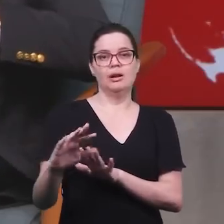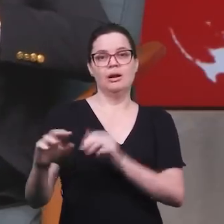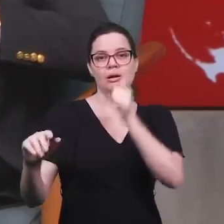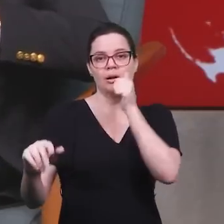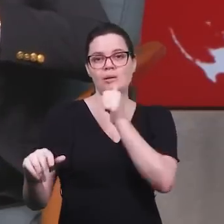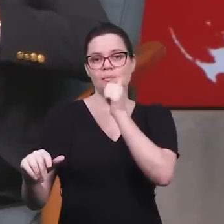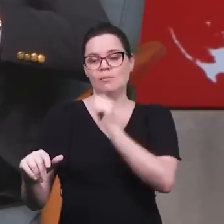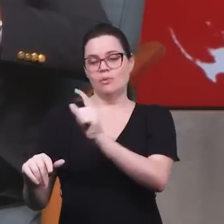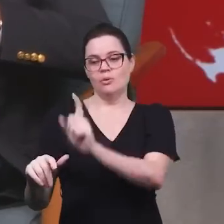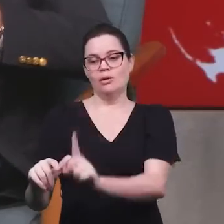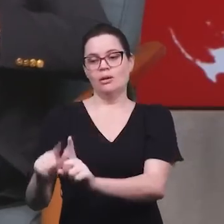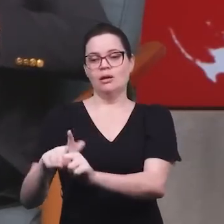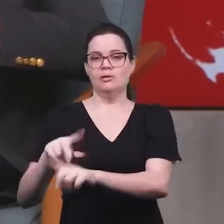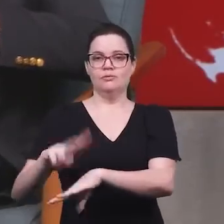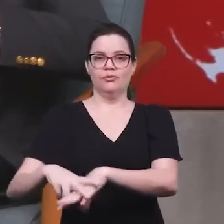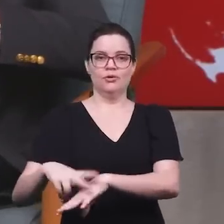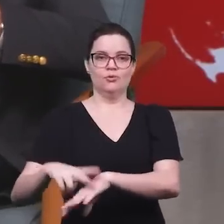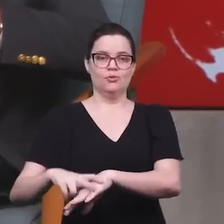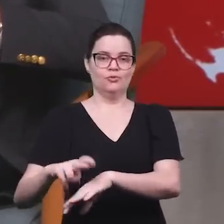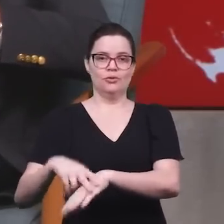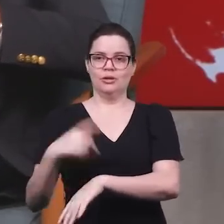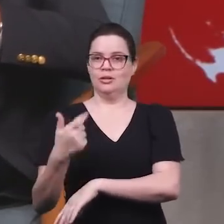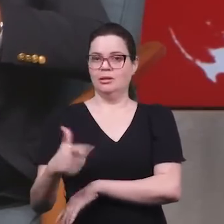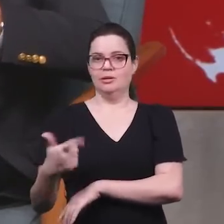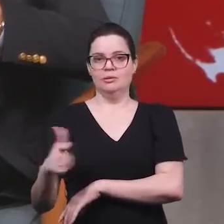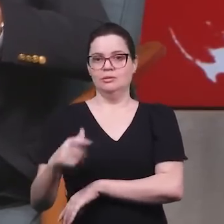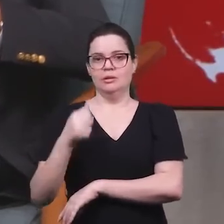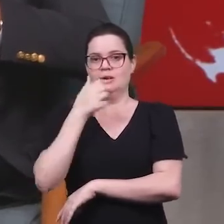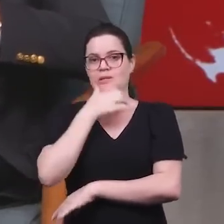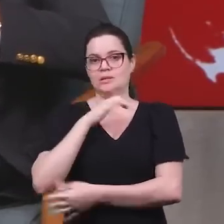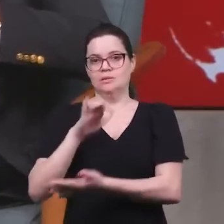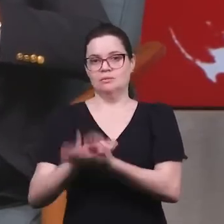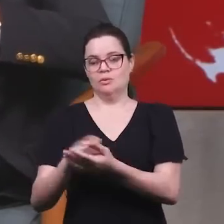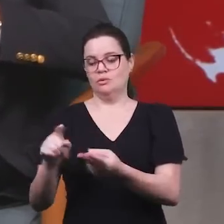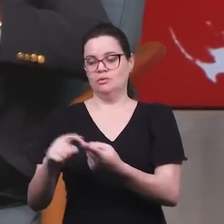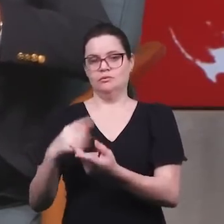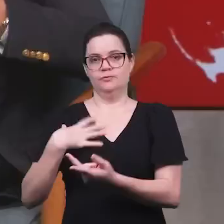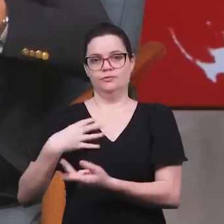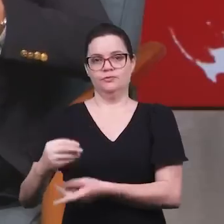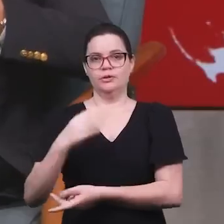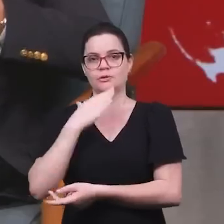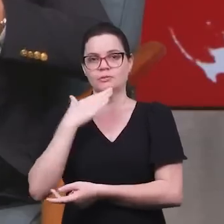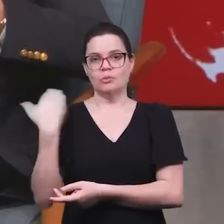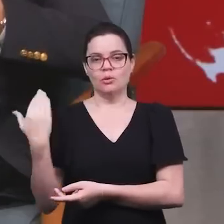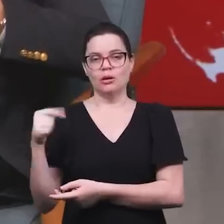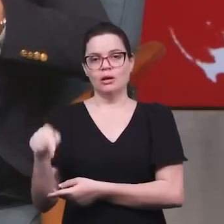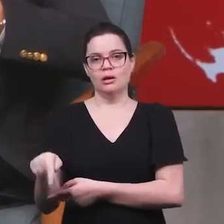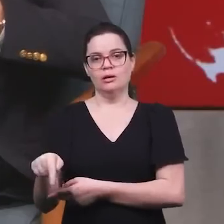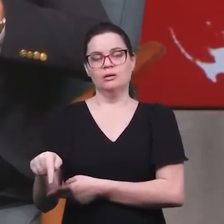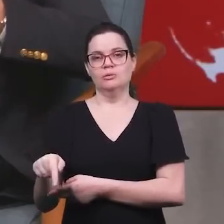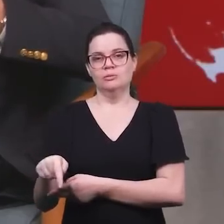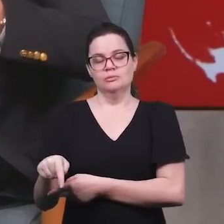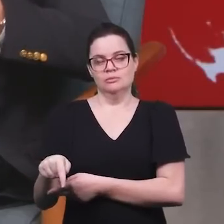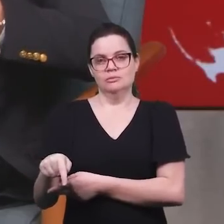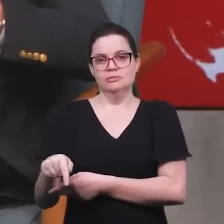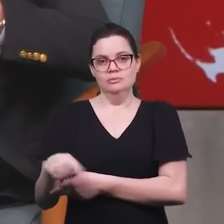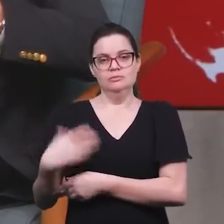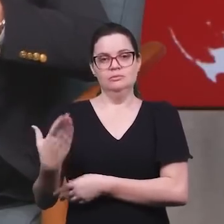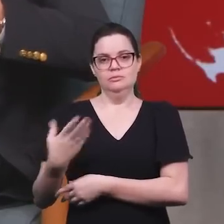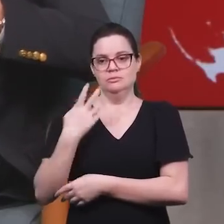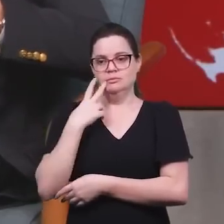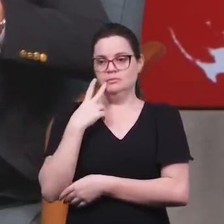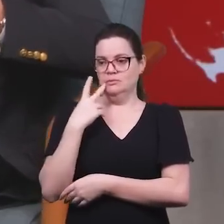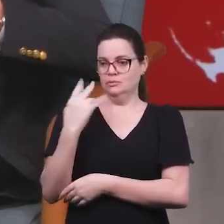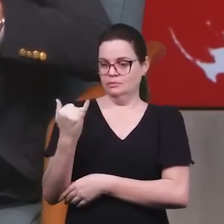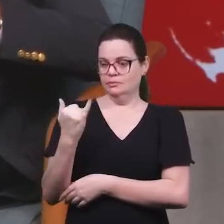é viúva e o filho está morto. Quer dizer, o filho está morto, quer dizer, o pai daquele